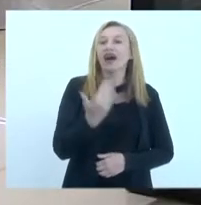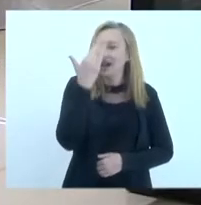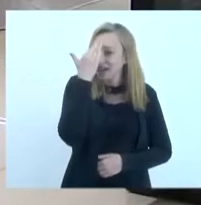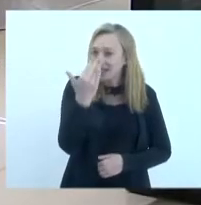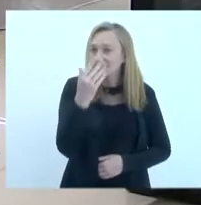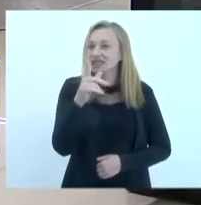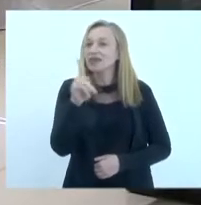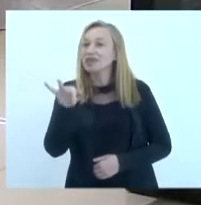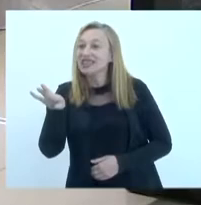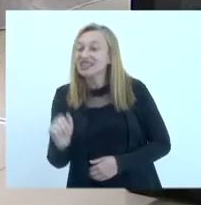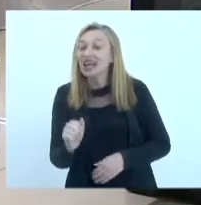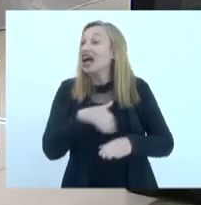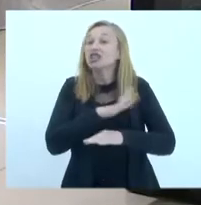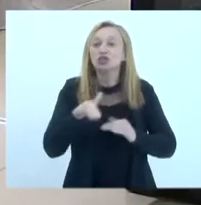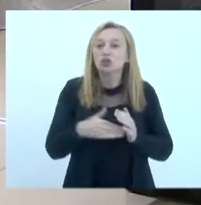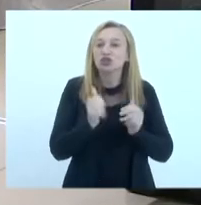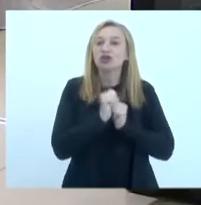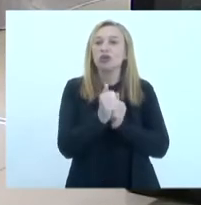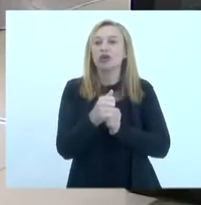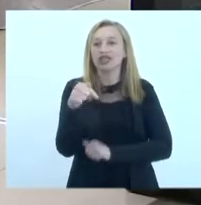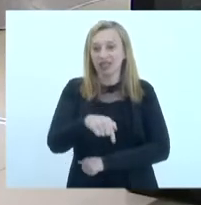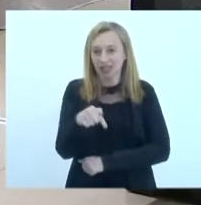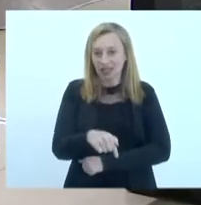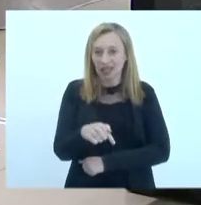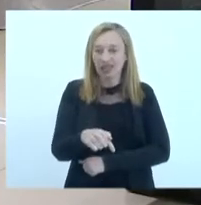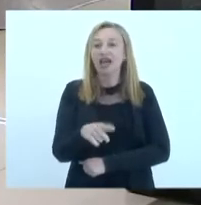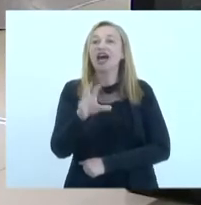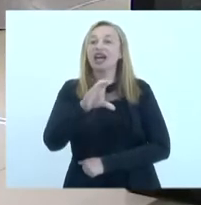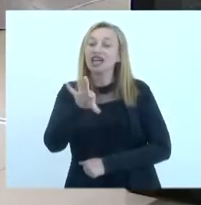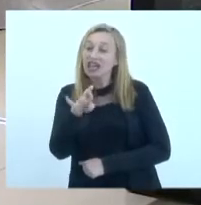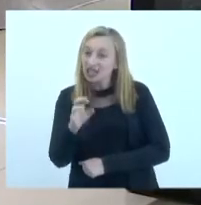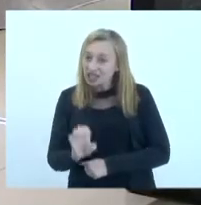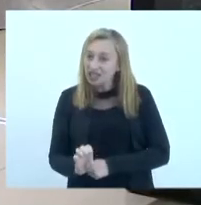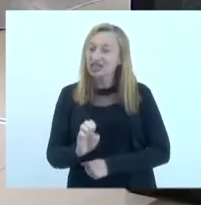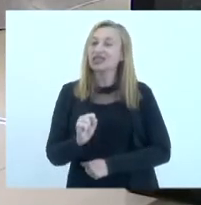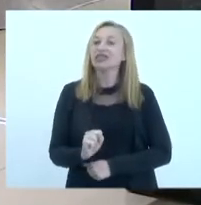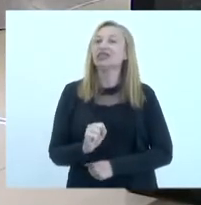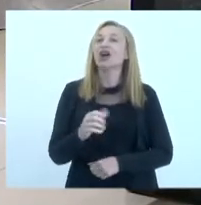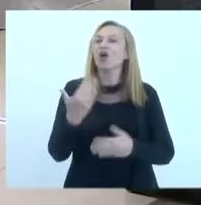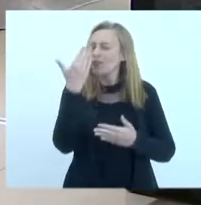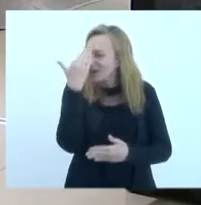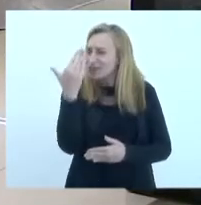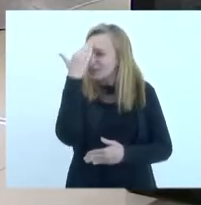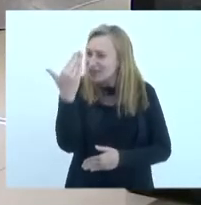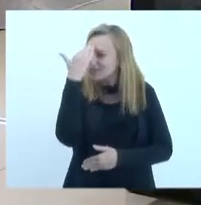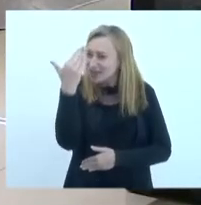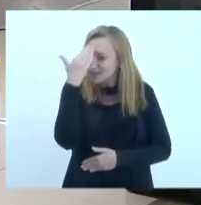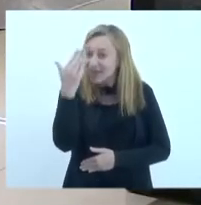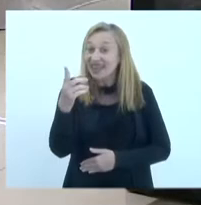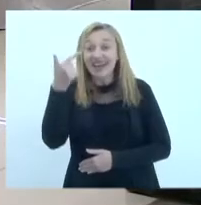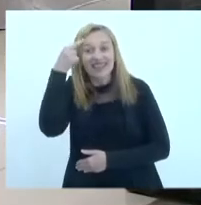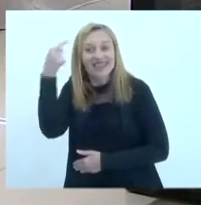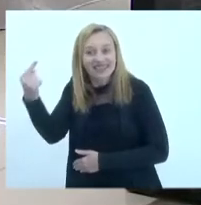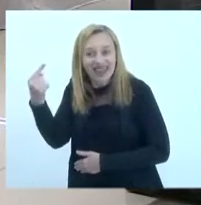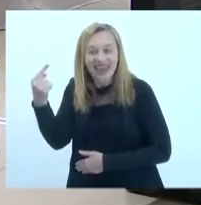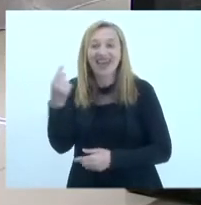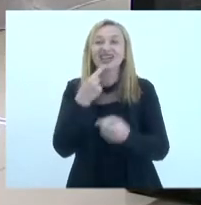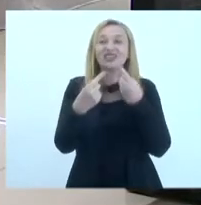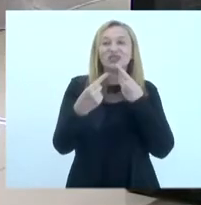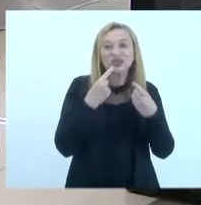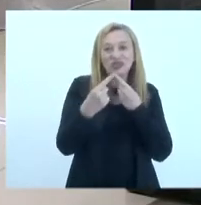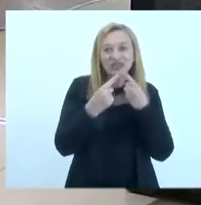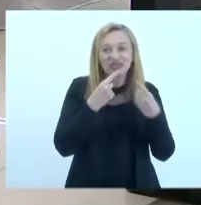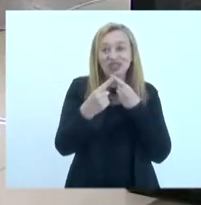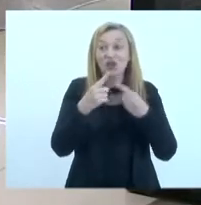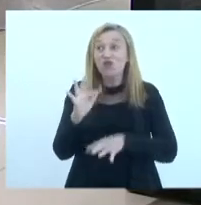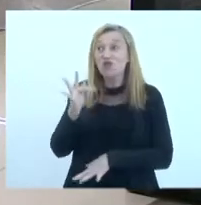a Priscila, todos que estão nos acompanhando aqui, a Cris. Então, meu muito, muito obrigado. A ideia é discutir